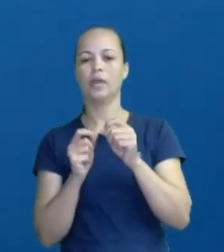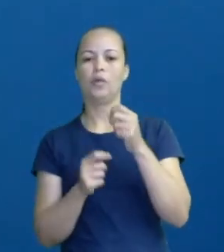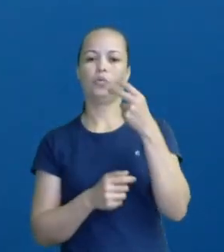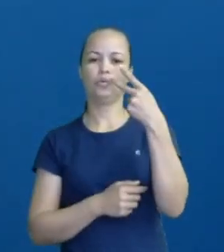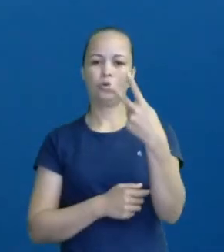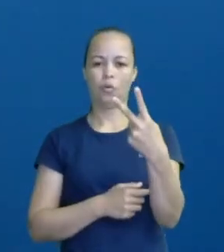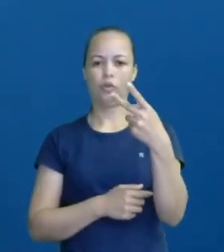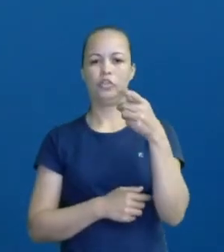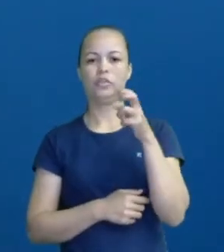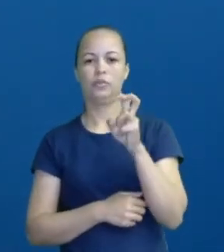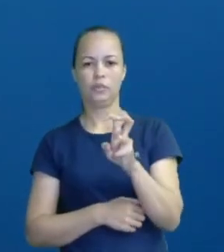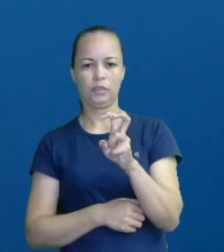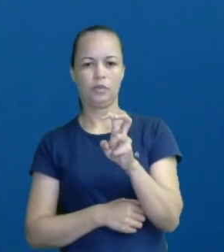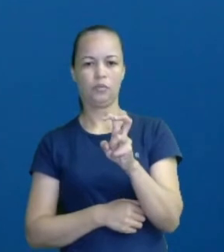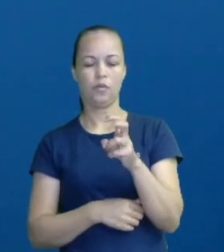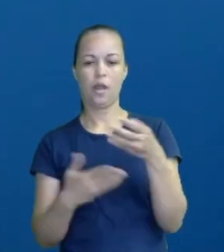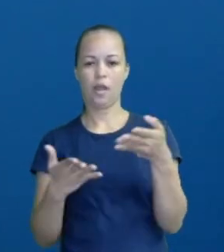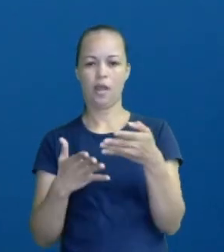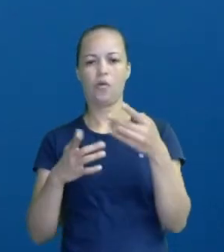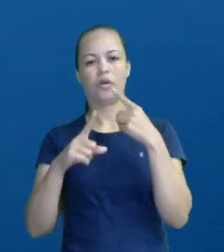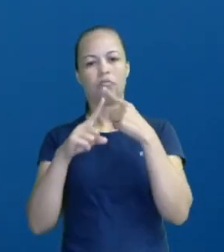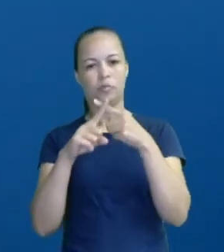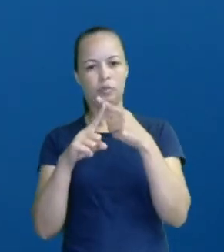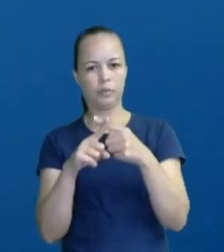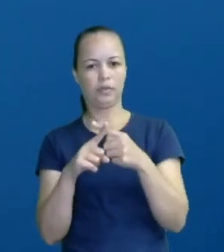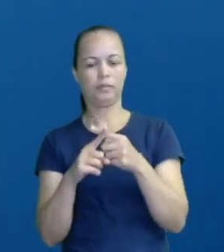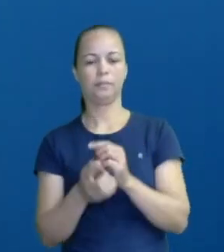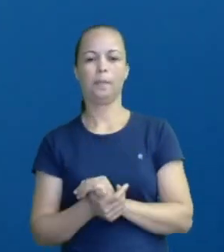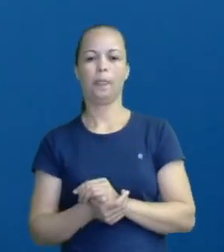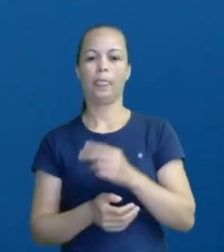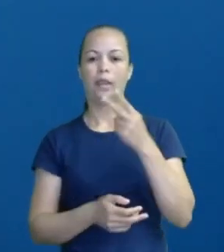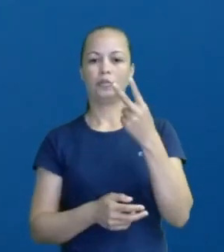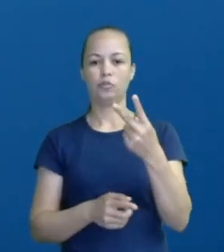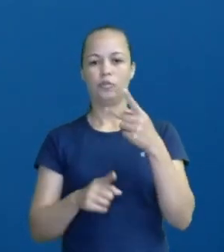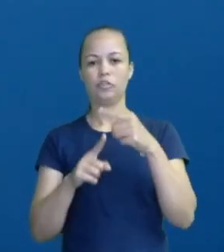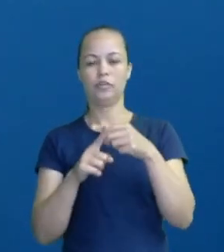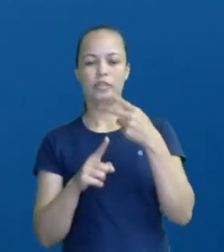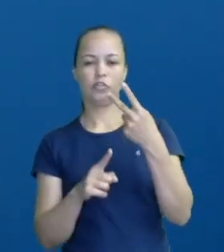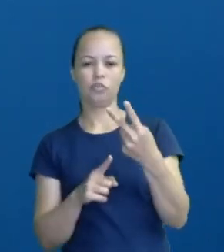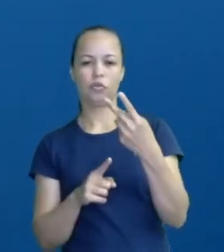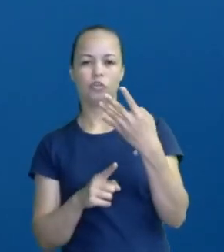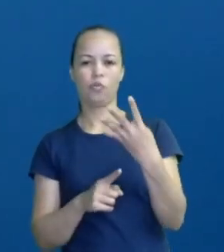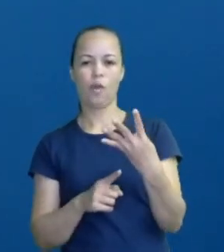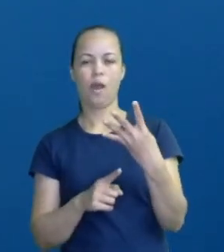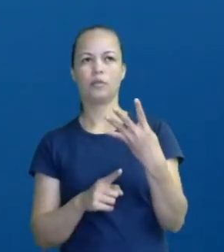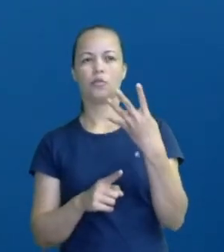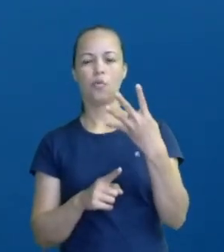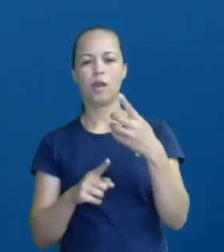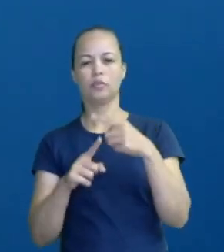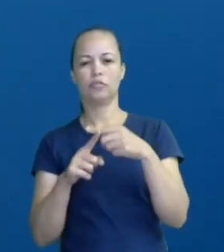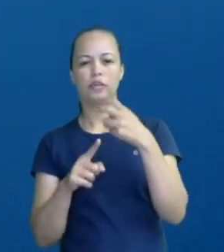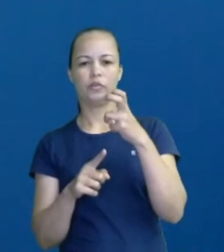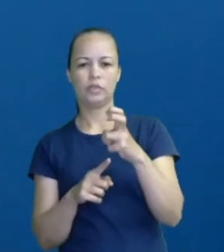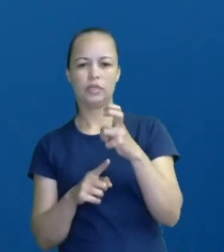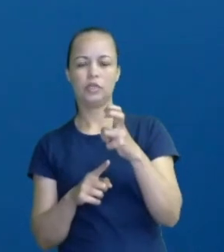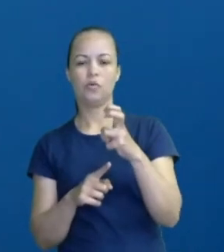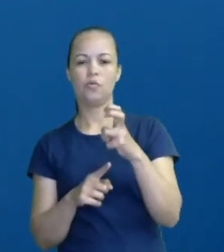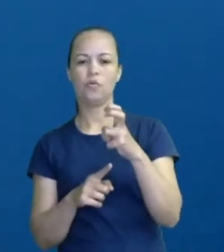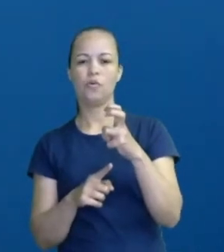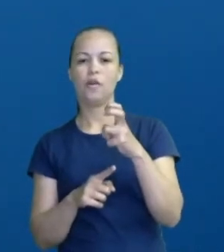5. E agora eu vou multiplicar esses valores. 2 vezes 2, 4. 4 vezes